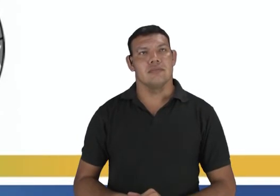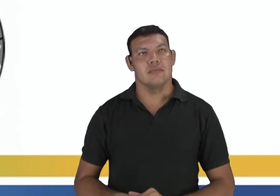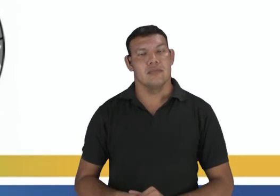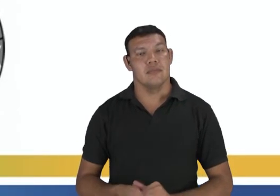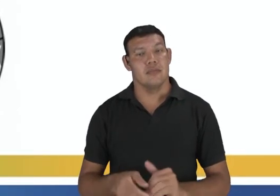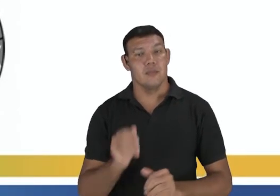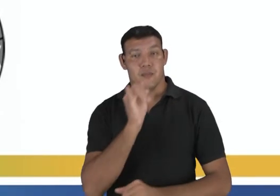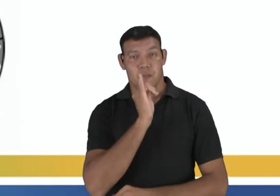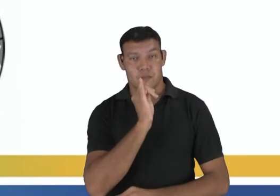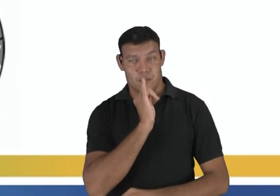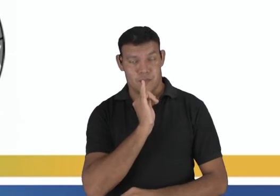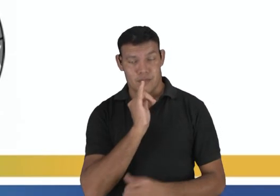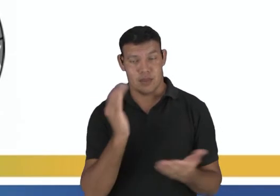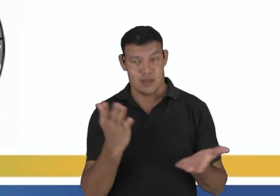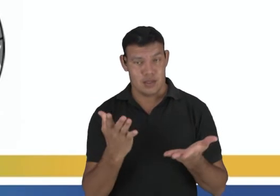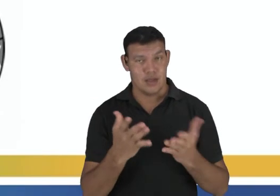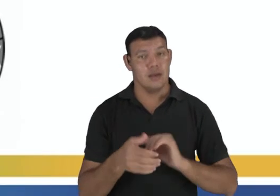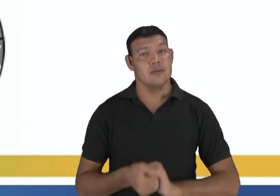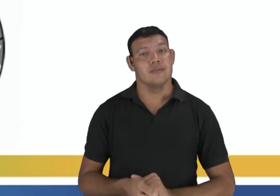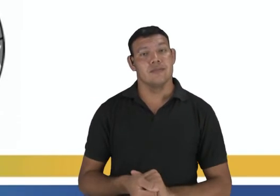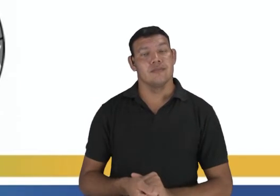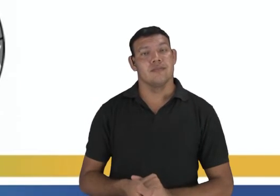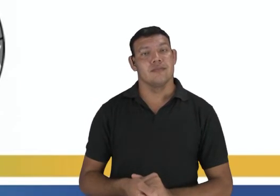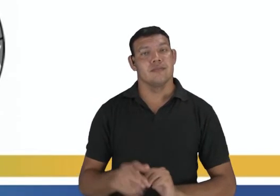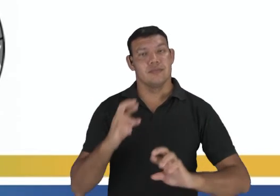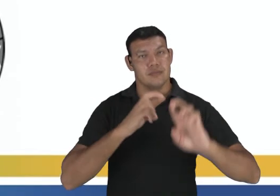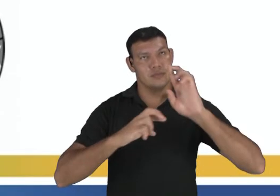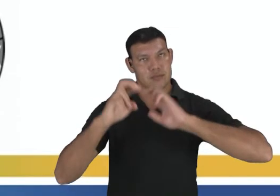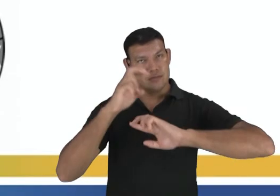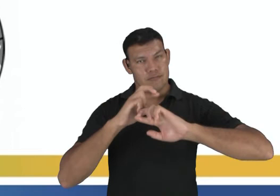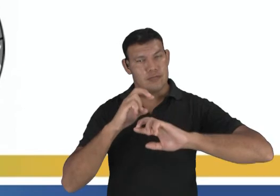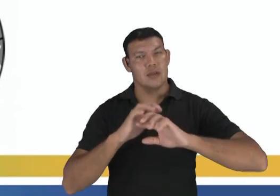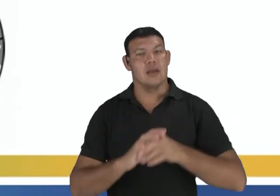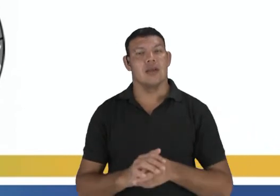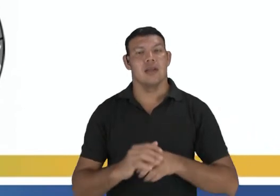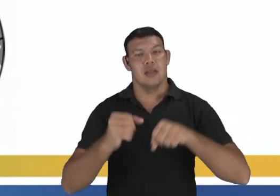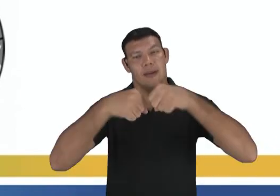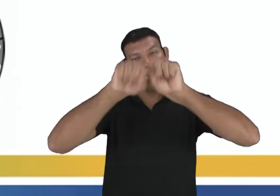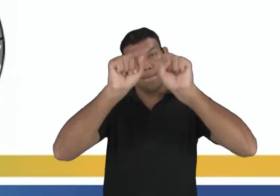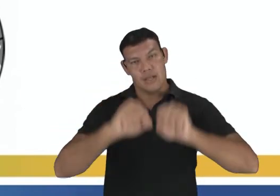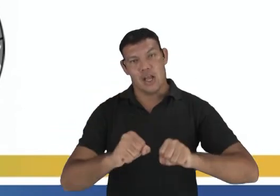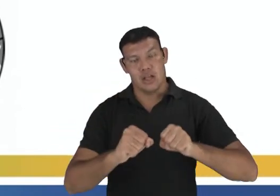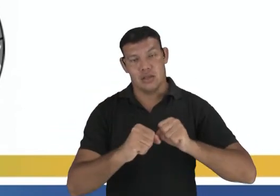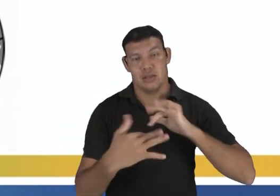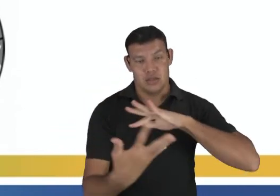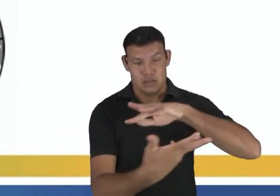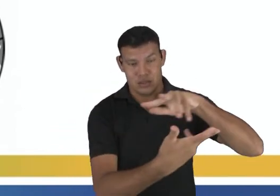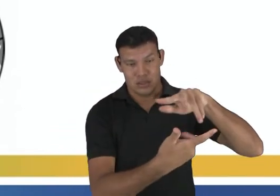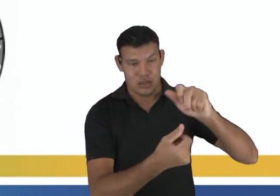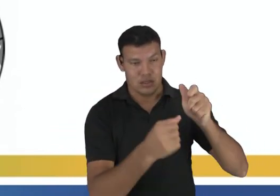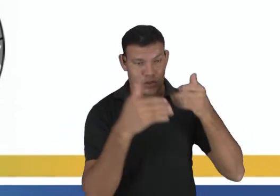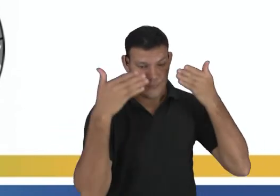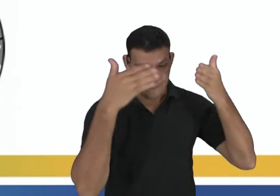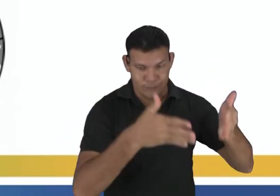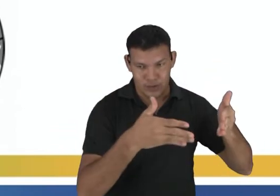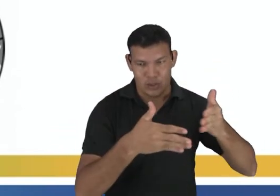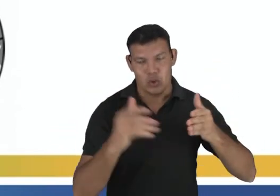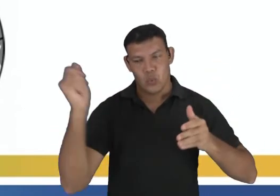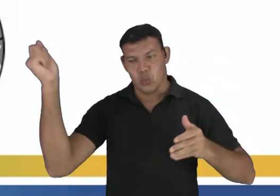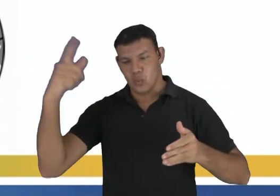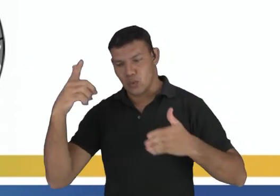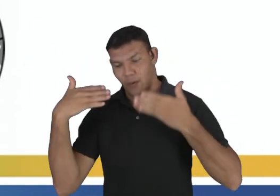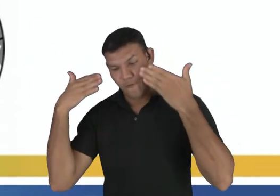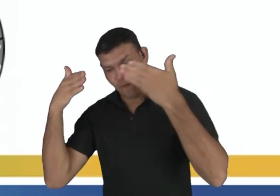para a gente fazer a verificação, baseado nessa ideia de sistema heliocêntrico e geocêntrico, baseado no movimento dos